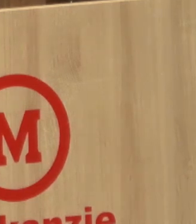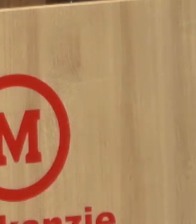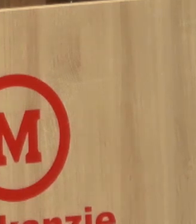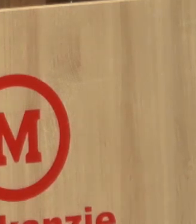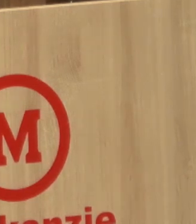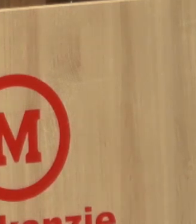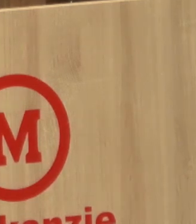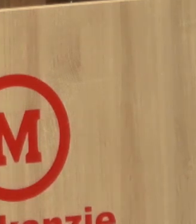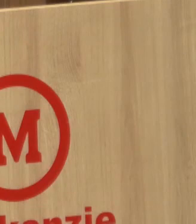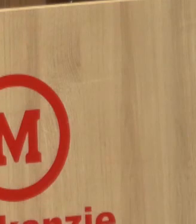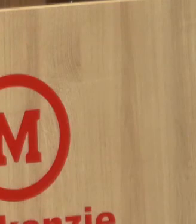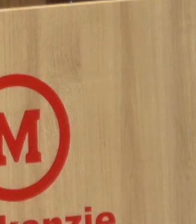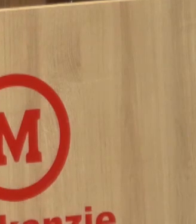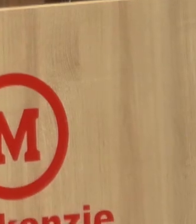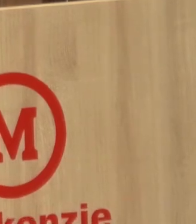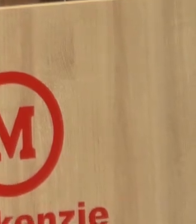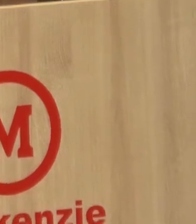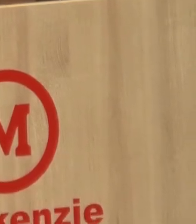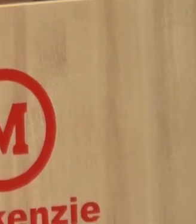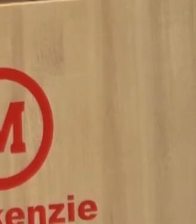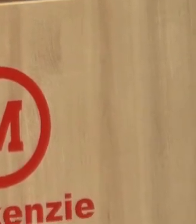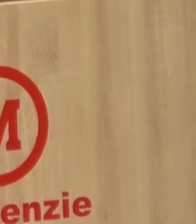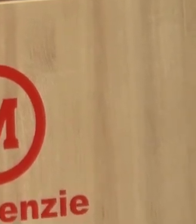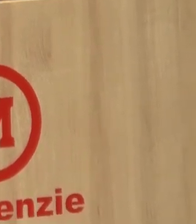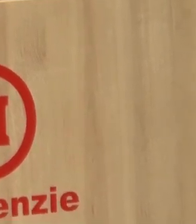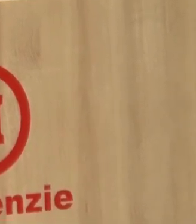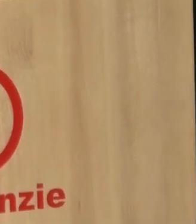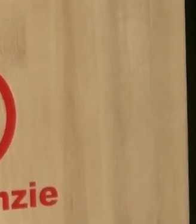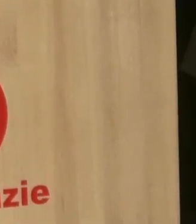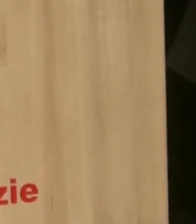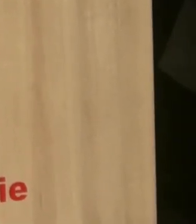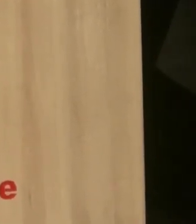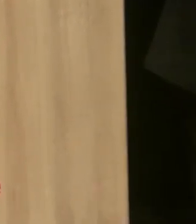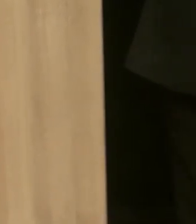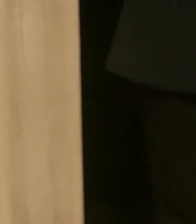edificador para nós. Eu só queria surpreender os surdos, mas não tem, então tá bom.